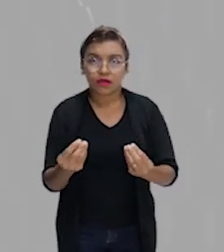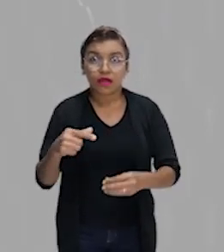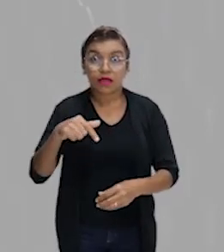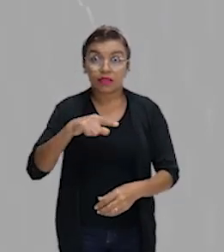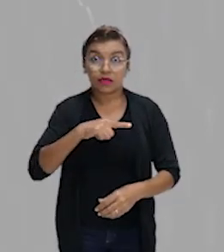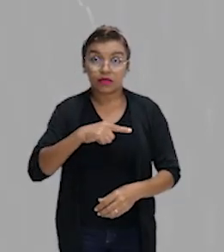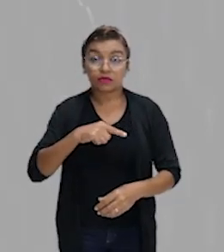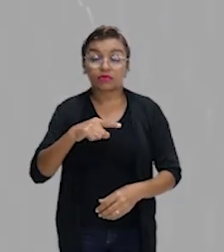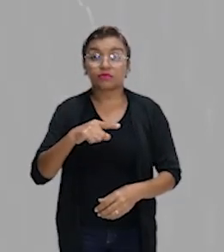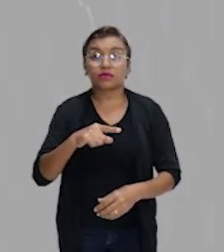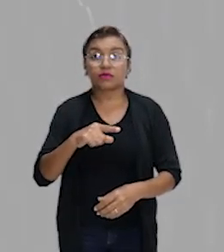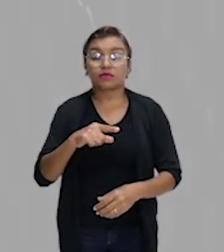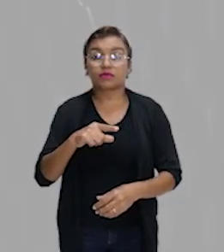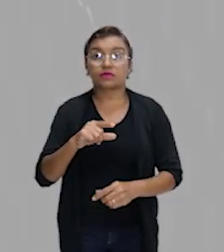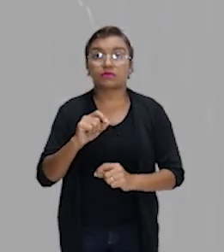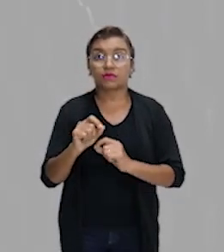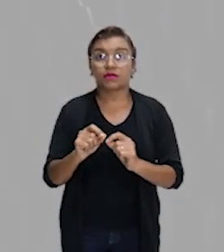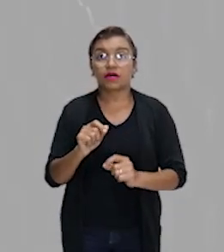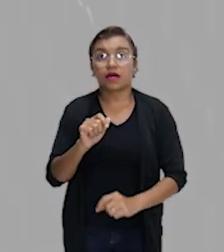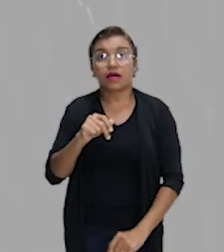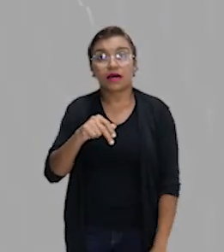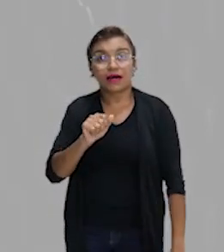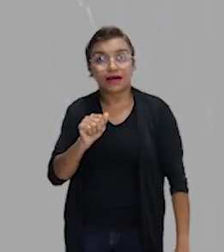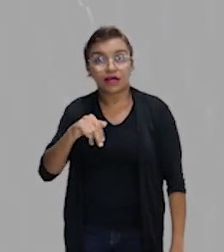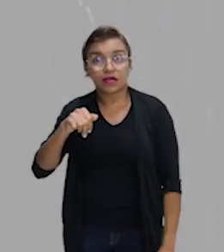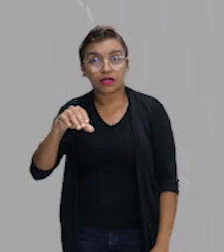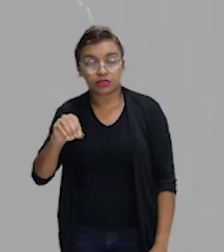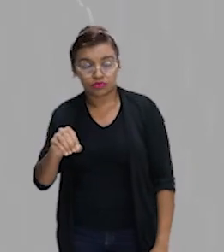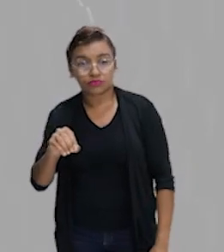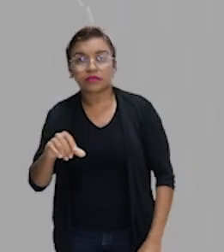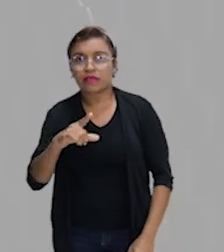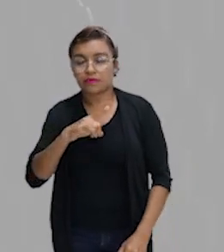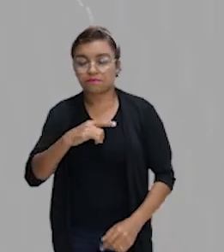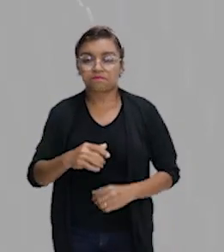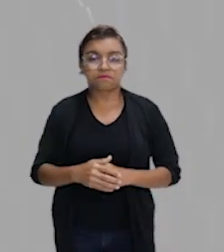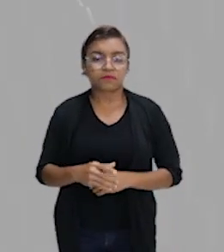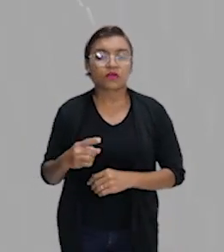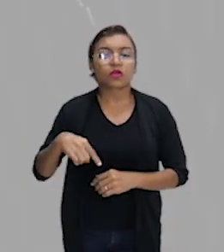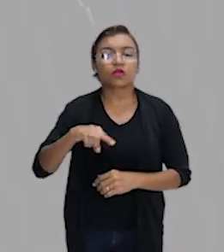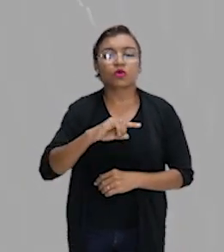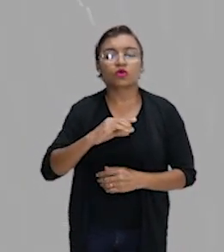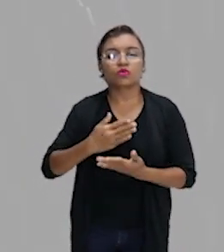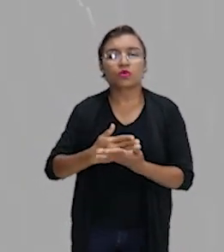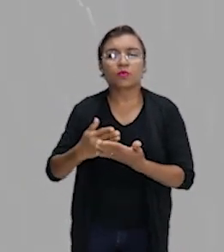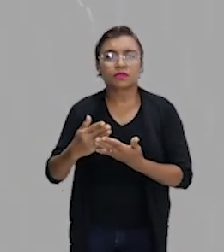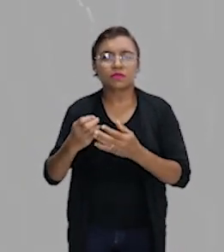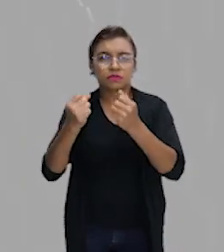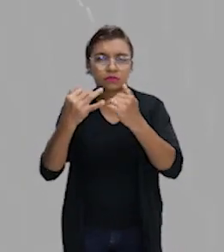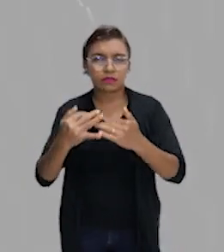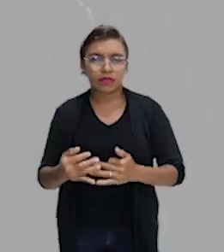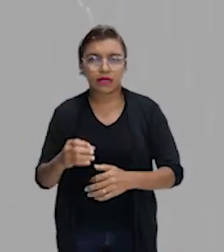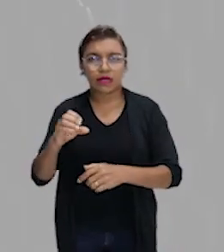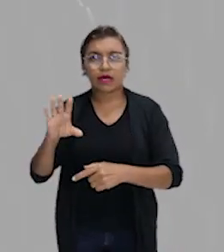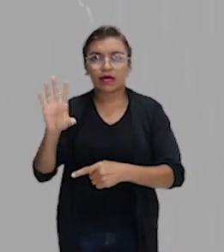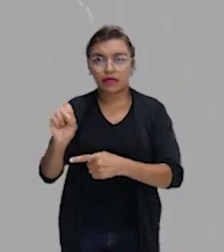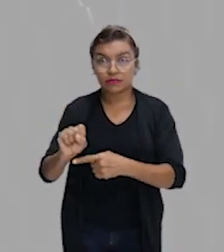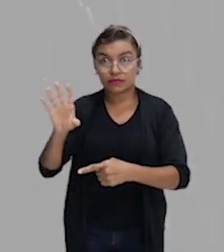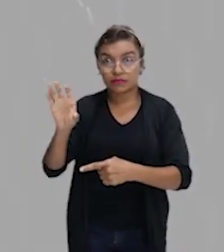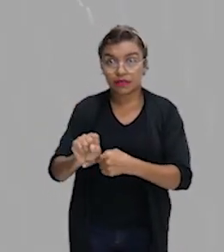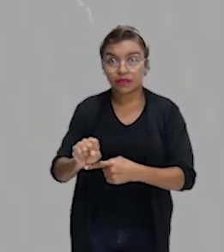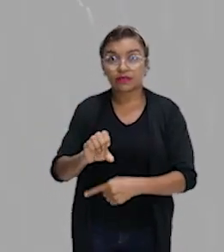grupo hidroxila. Show de bola? E nós já começamos a falar sobre os sais. E os